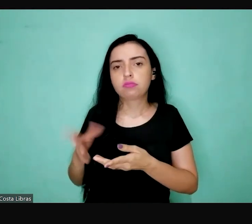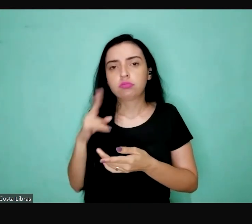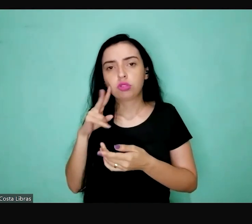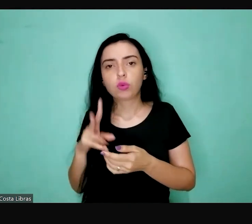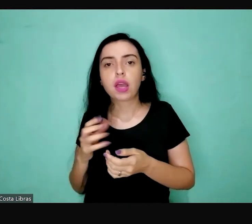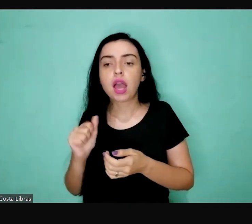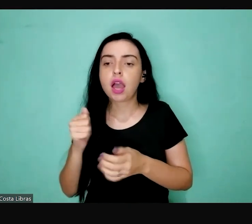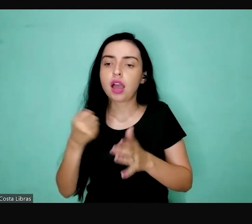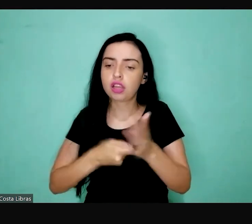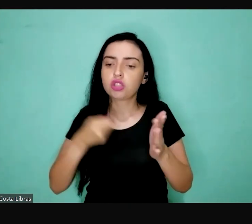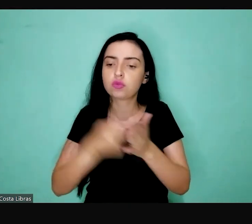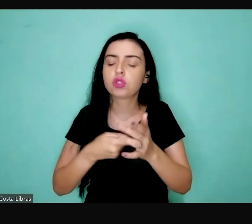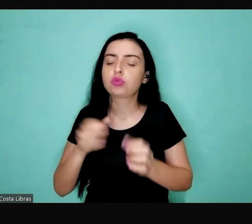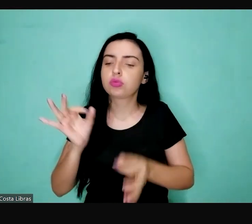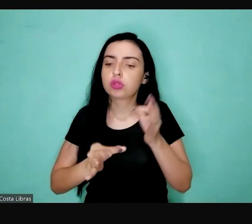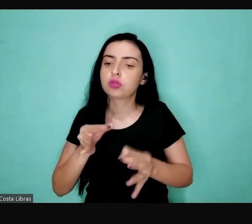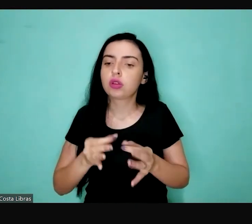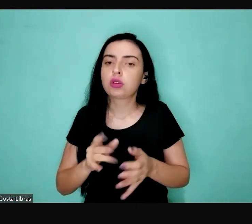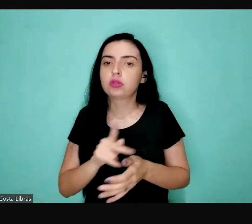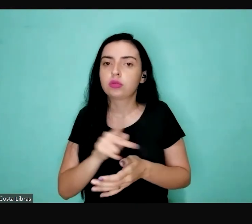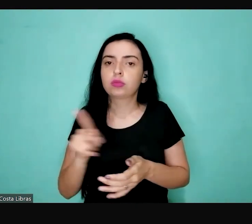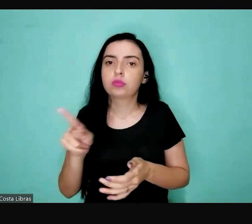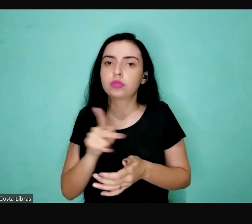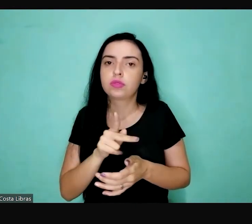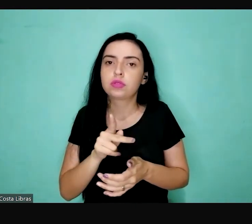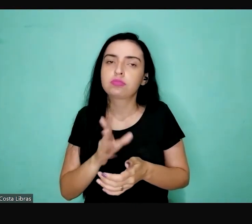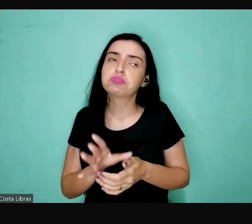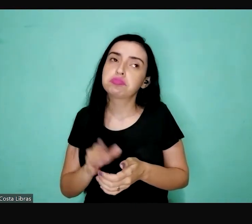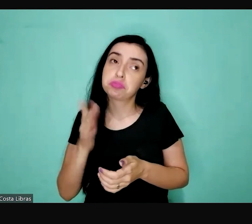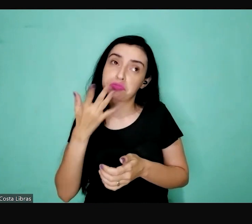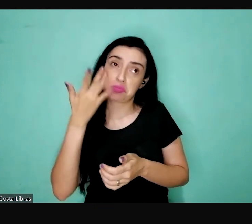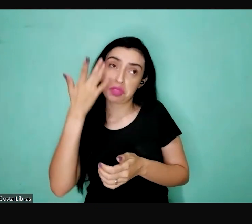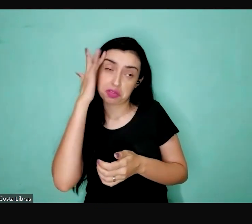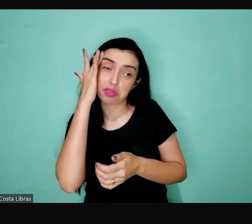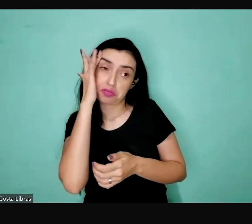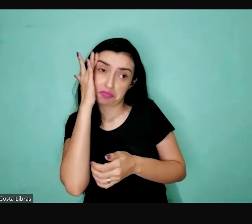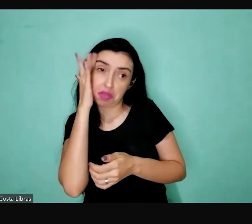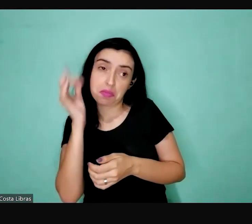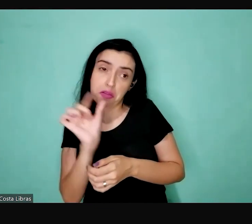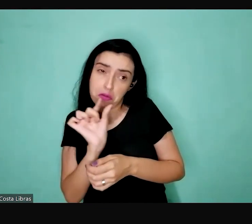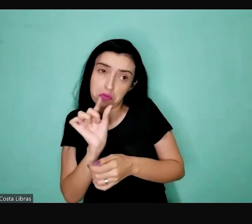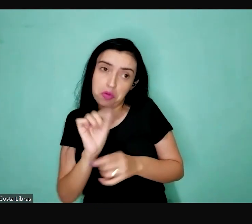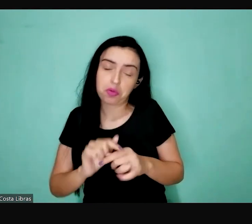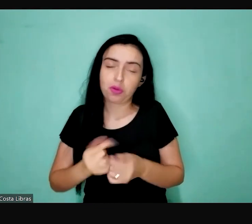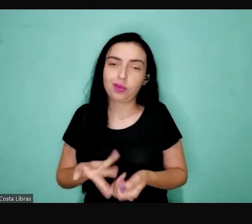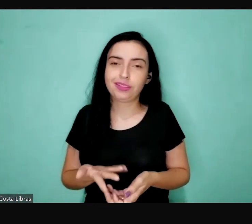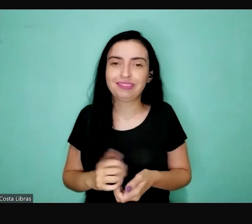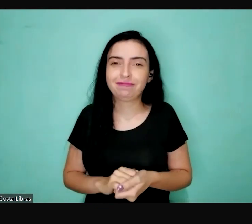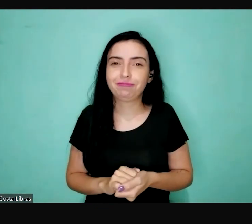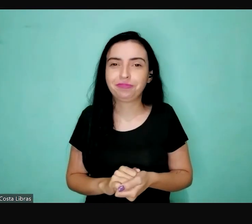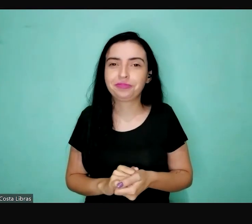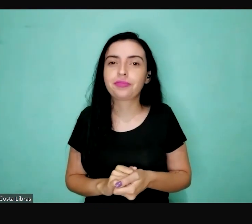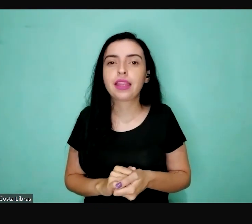judicial. O professor Eu sabia que você era um pouco. Estou nessa casa, tenho que dizer que sou um